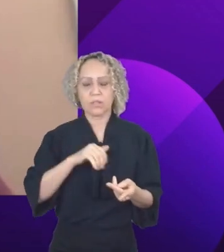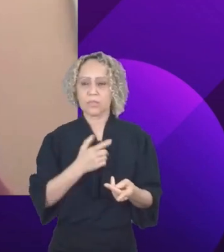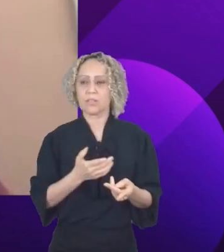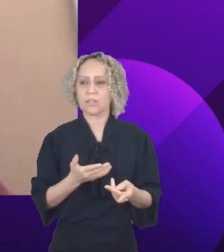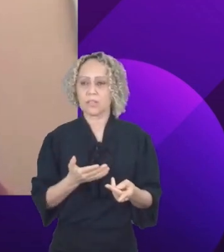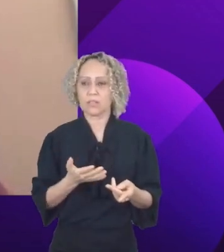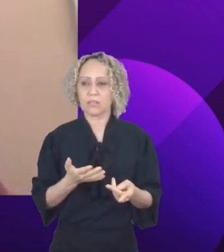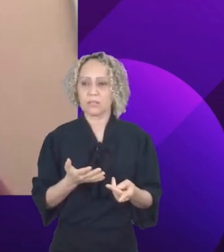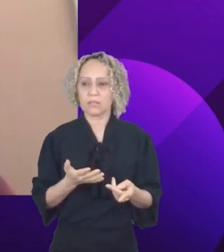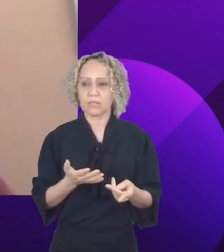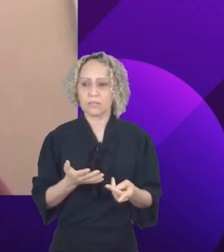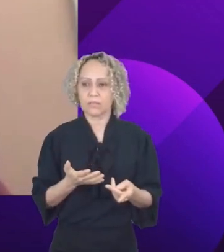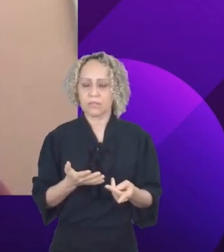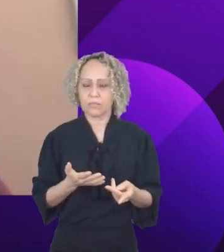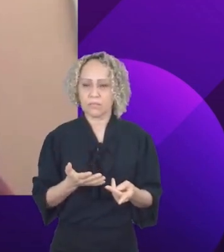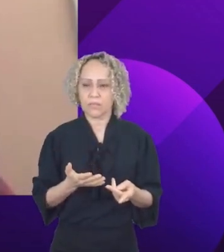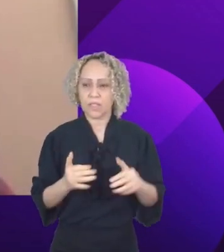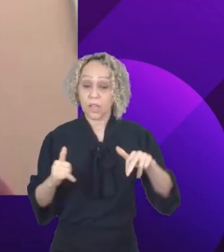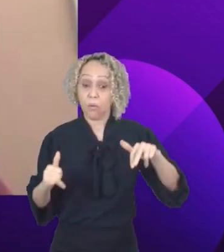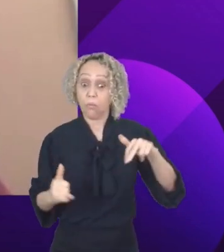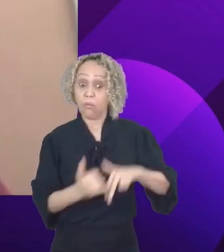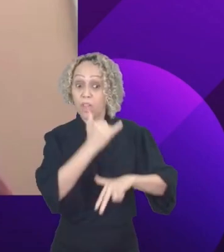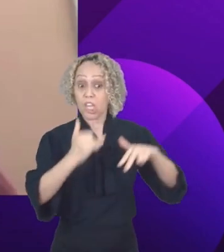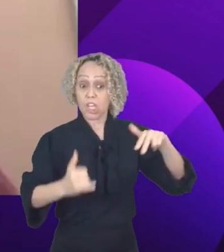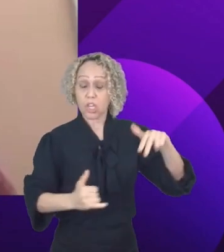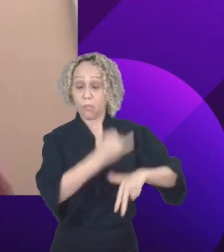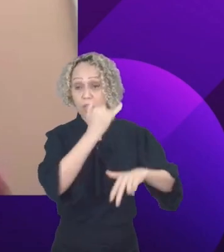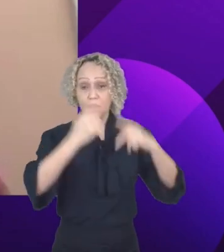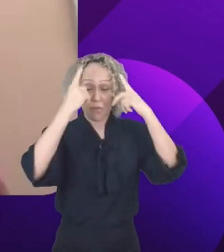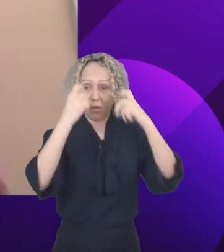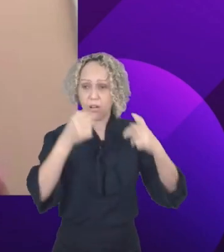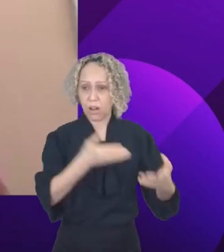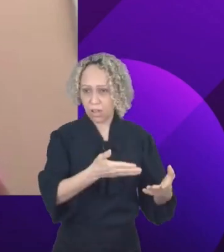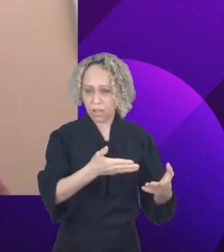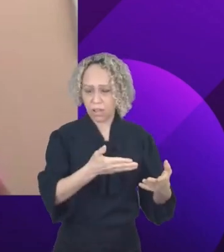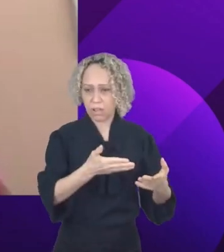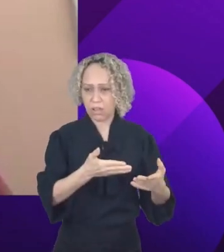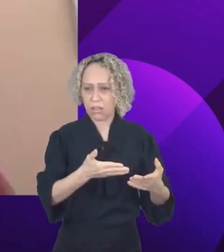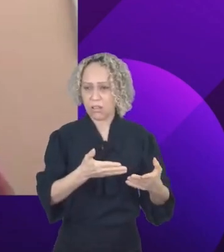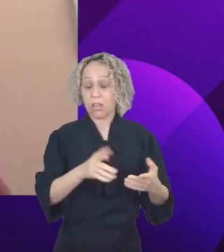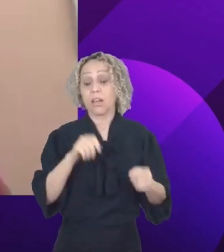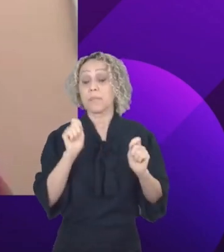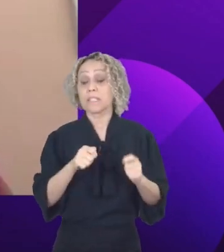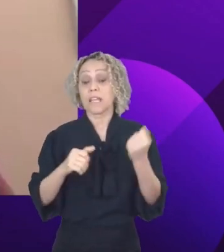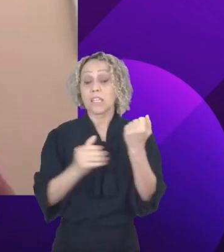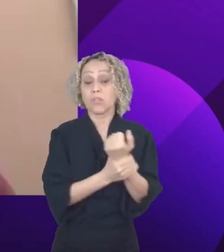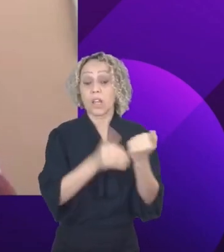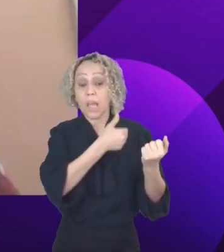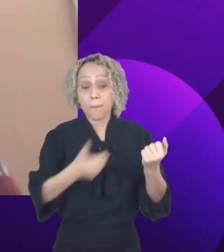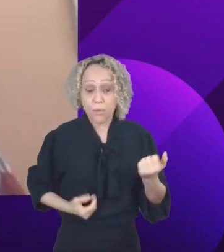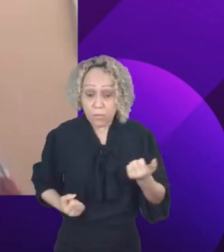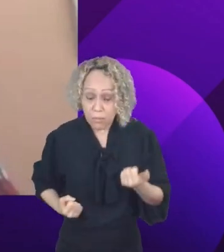exemplo, que são vítimas de violência, entra a segurança pública, e aí a